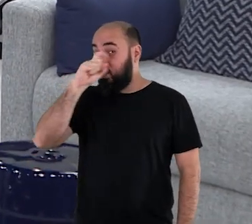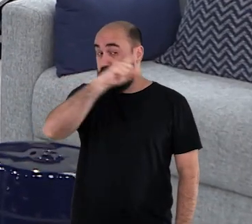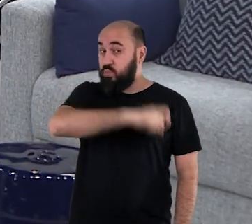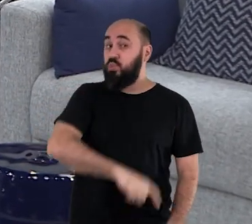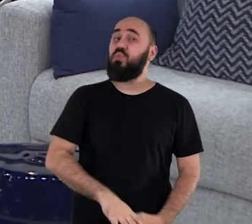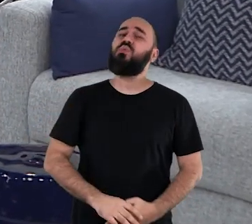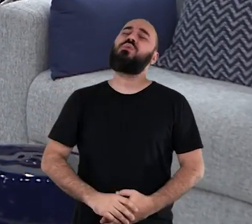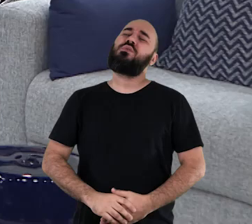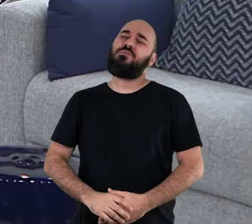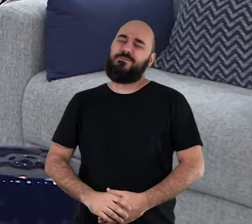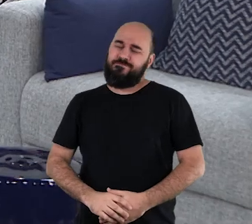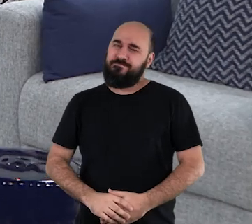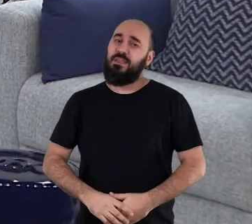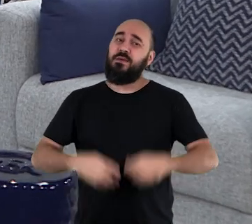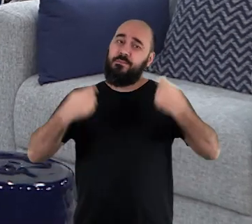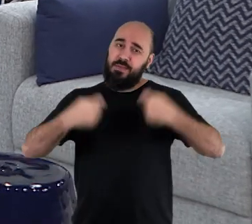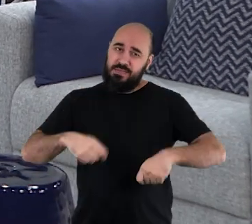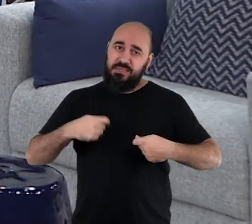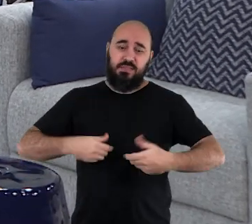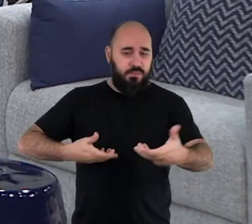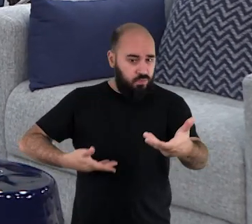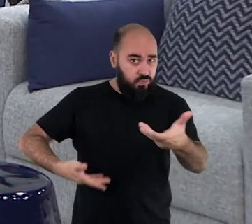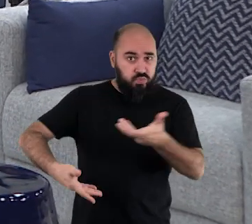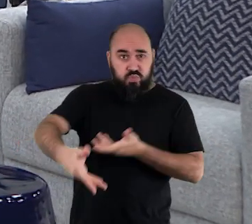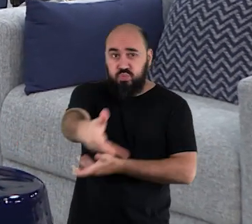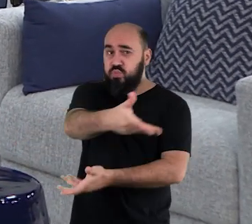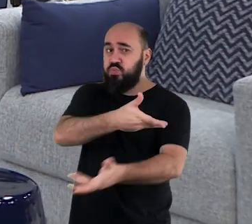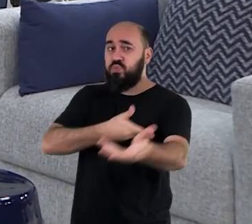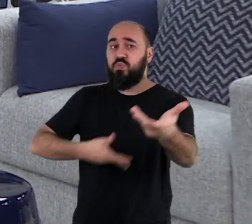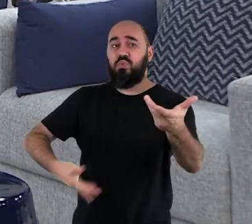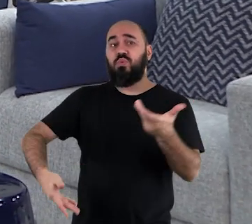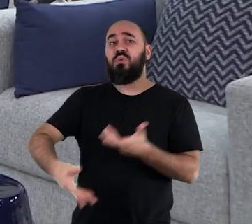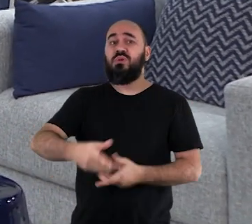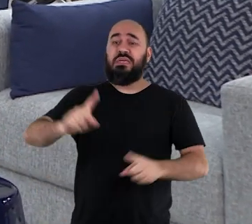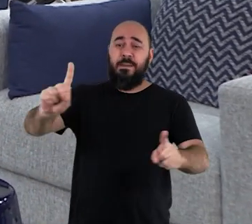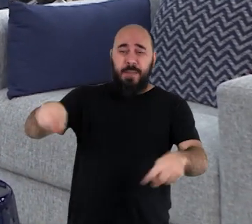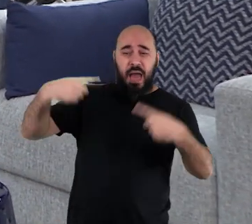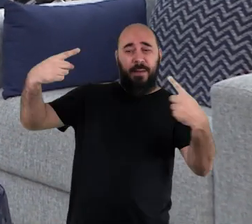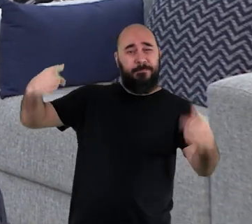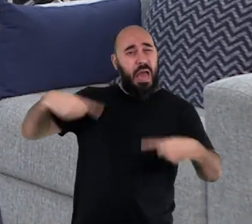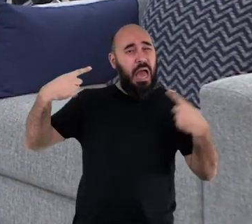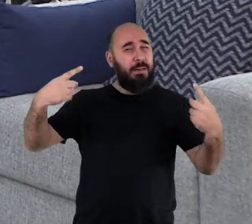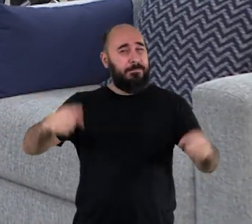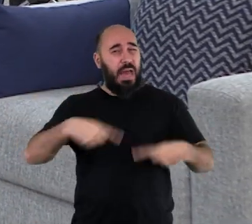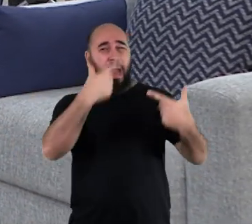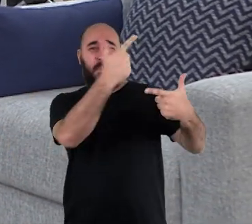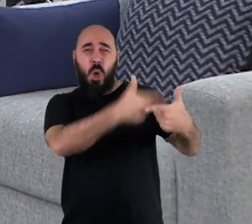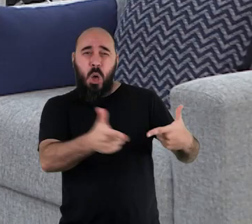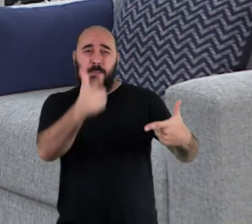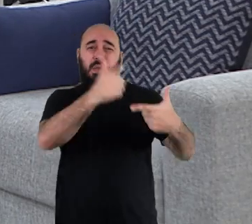pra dividir as provas que enfrentamos na vida